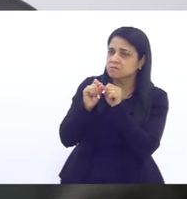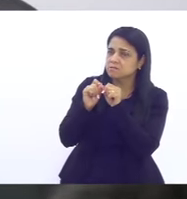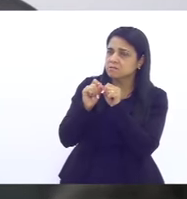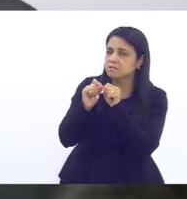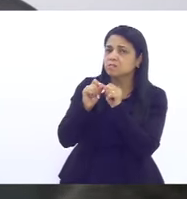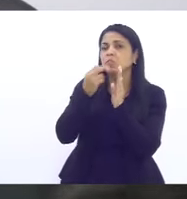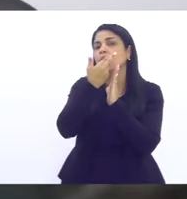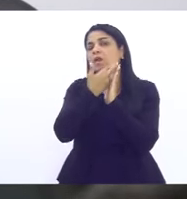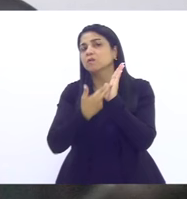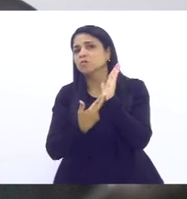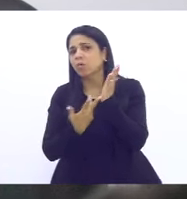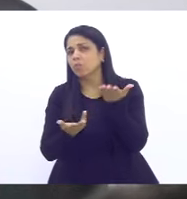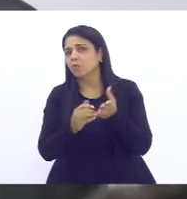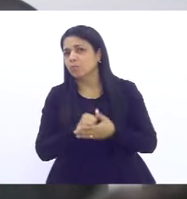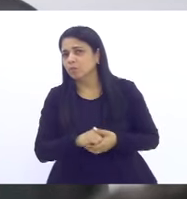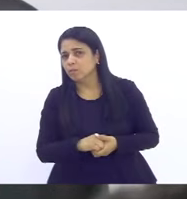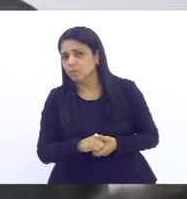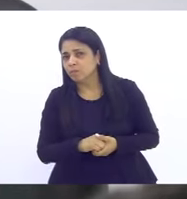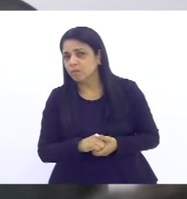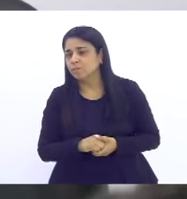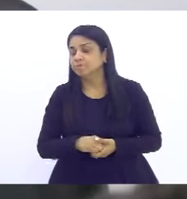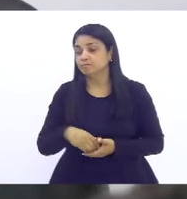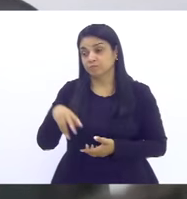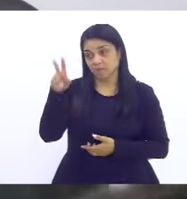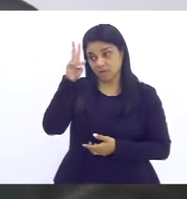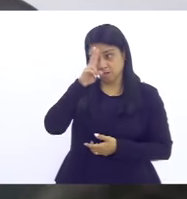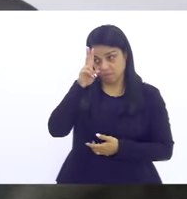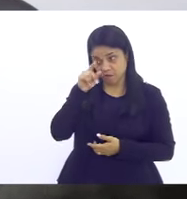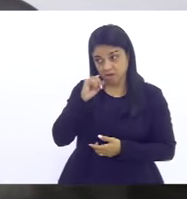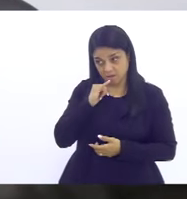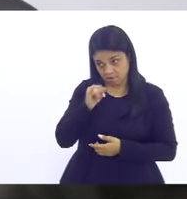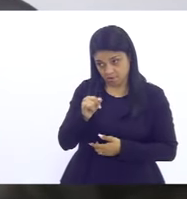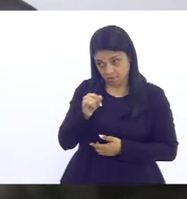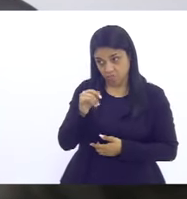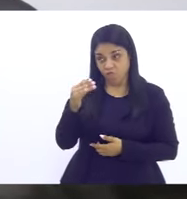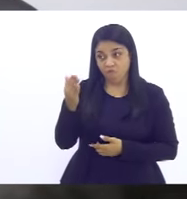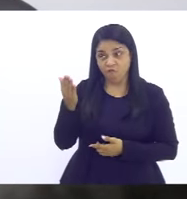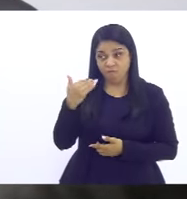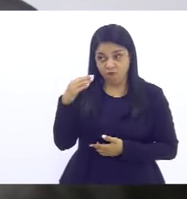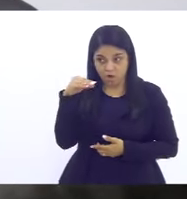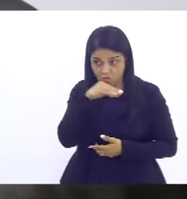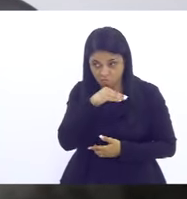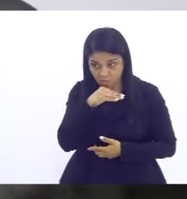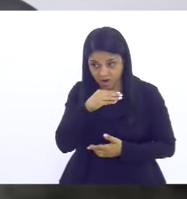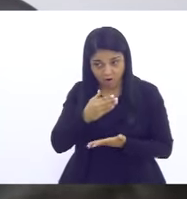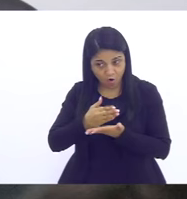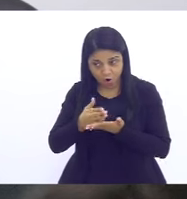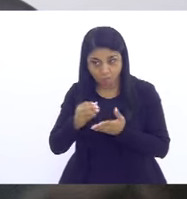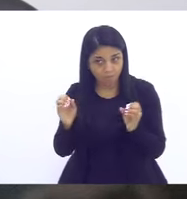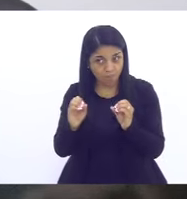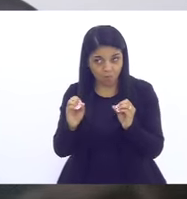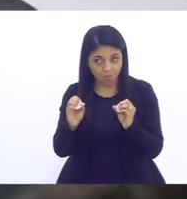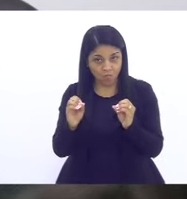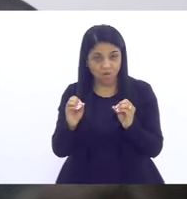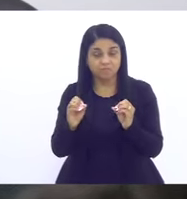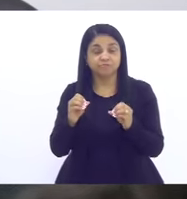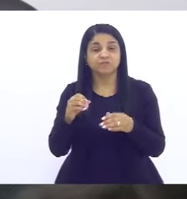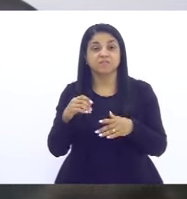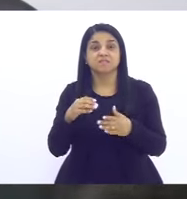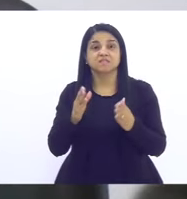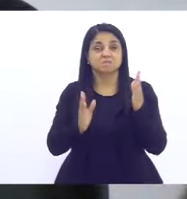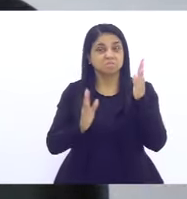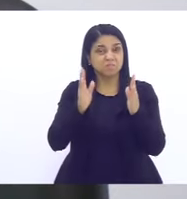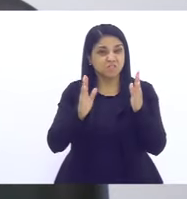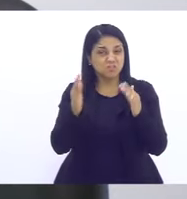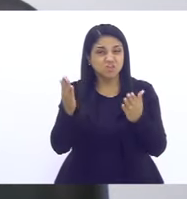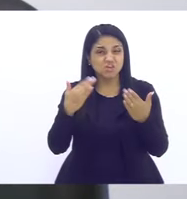esse relatório? Vale lembrar que o verão não começou, que essas ondas de calor, assim como as chuvas,